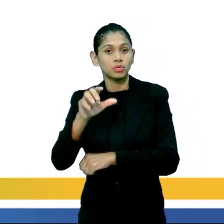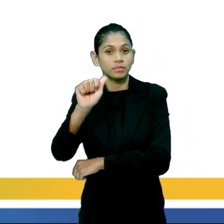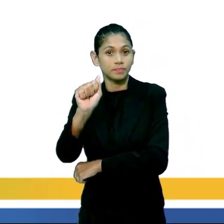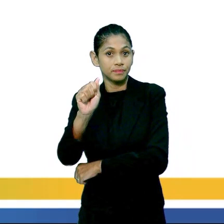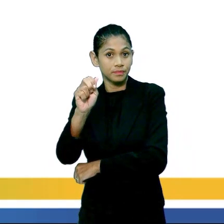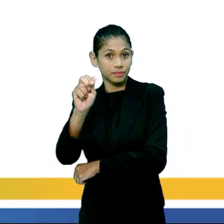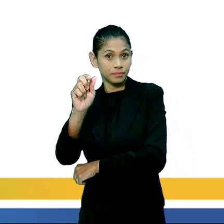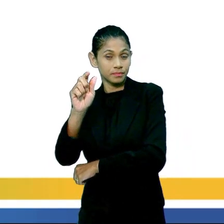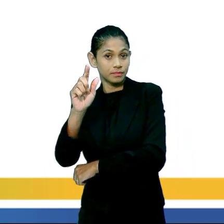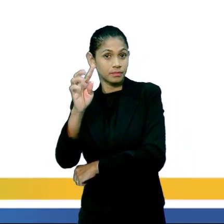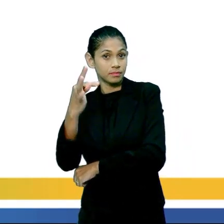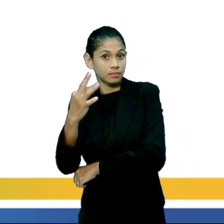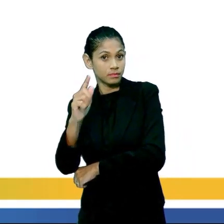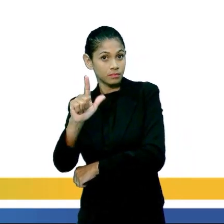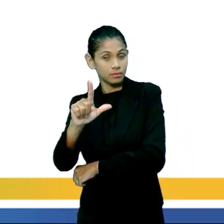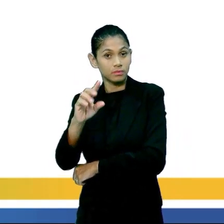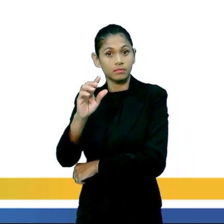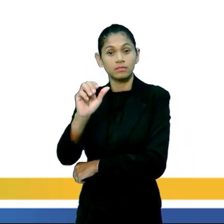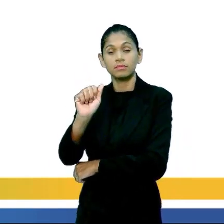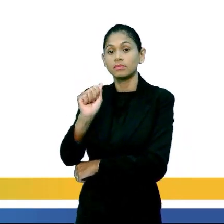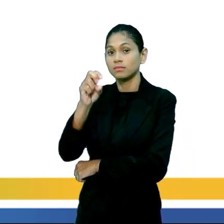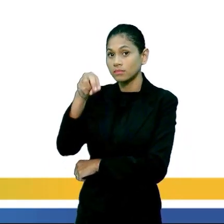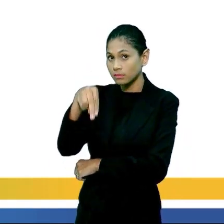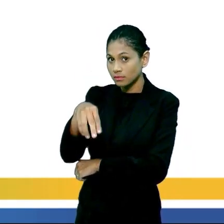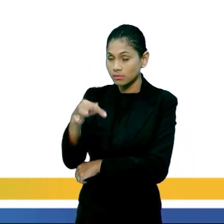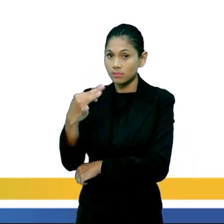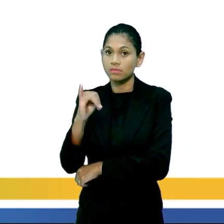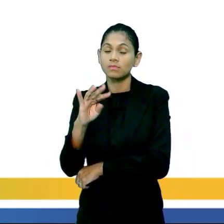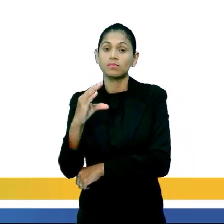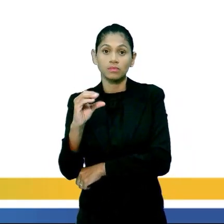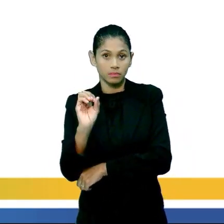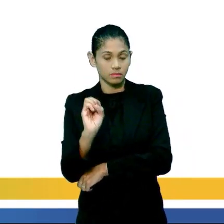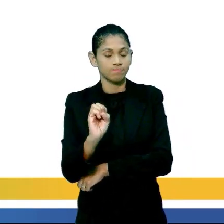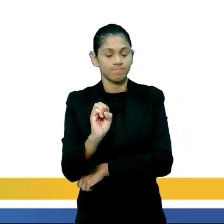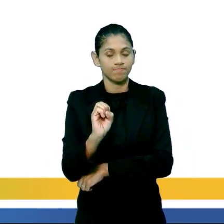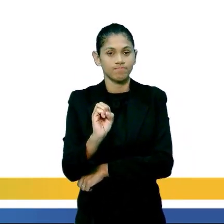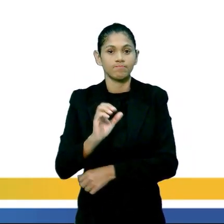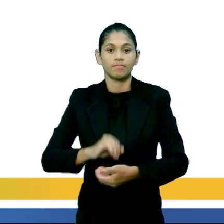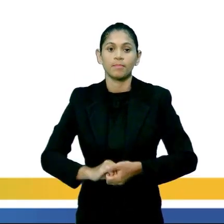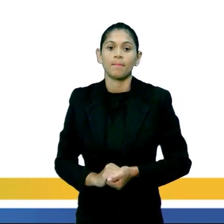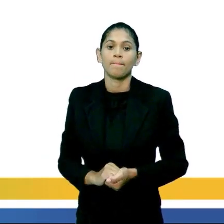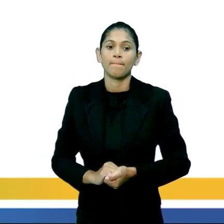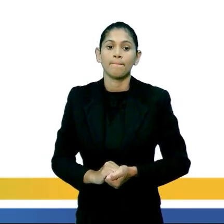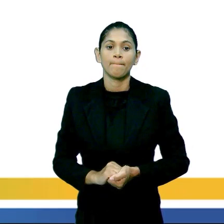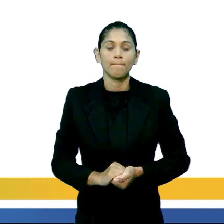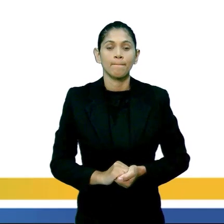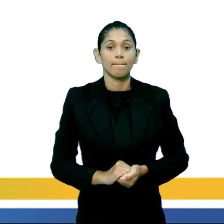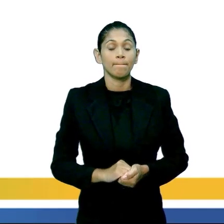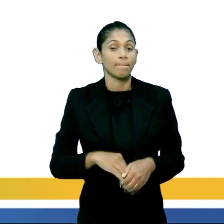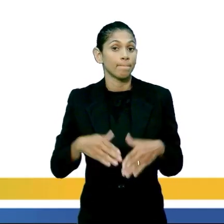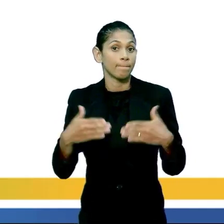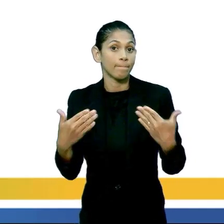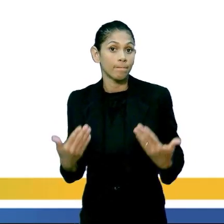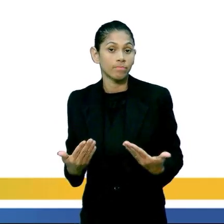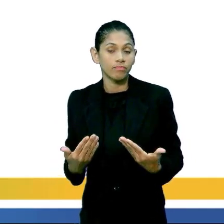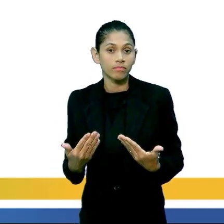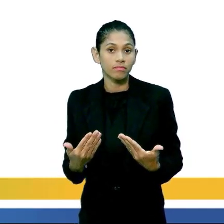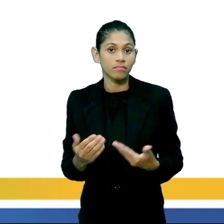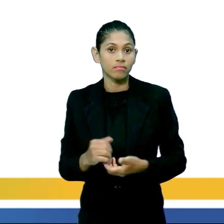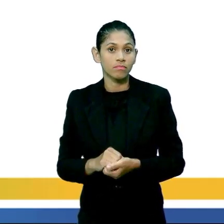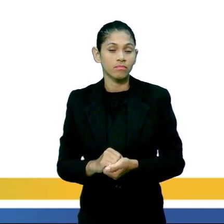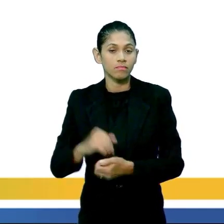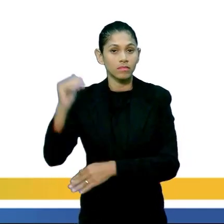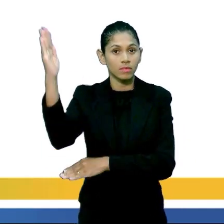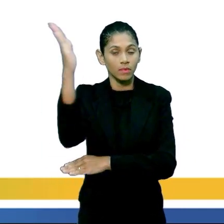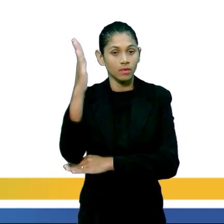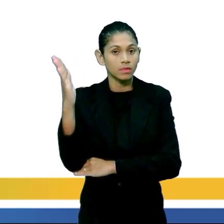os portugueses já haviam experienciado o plantio da cana-de-açúcar, como vocês estão vendo aí, né? Então, o